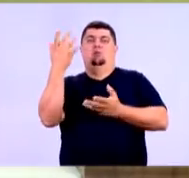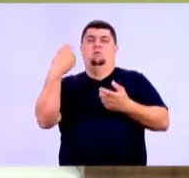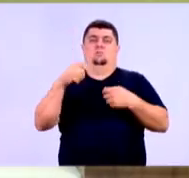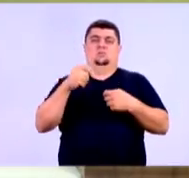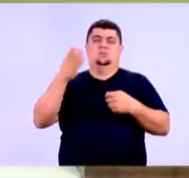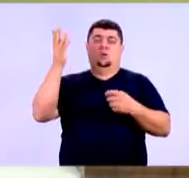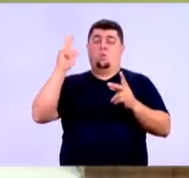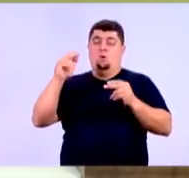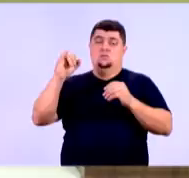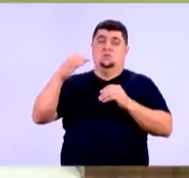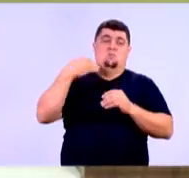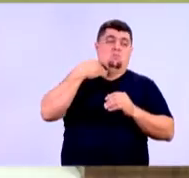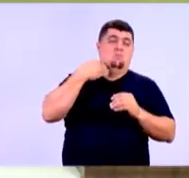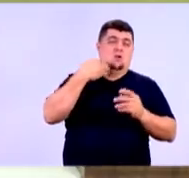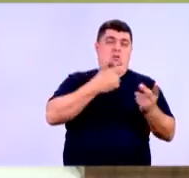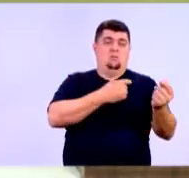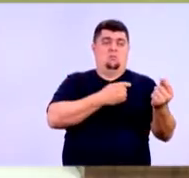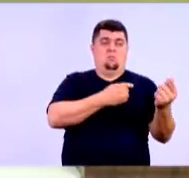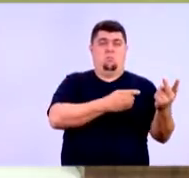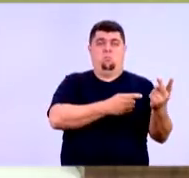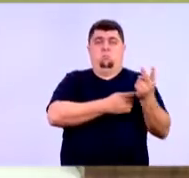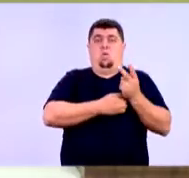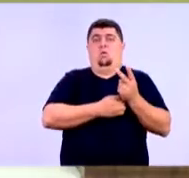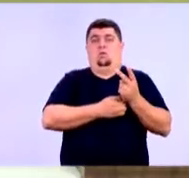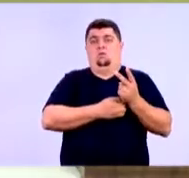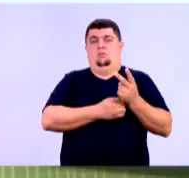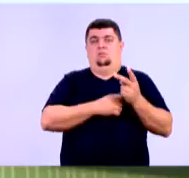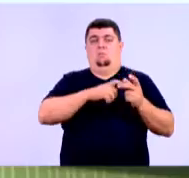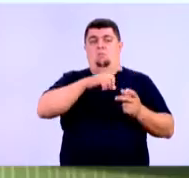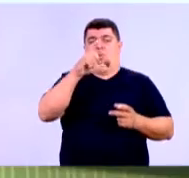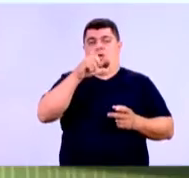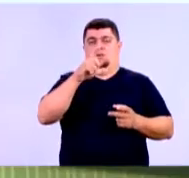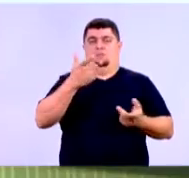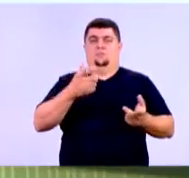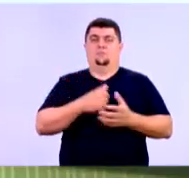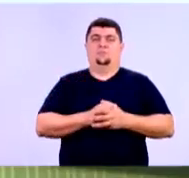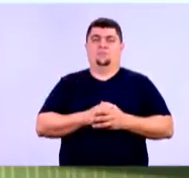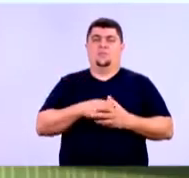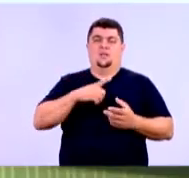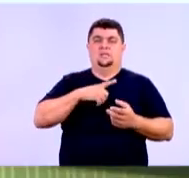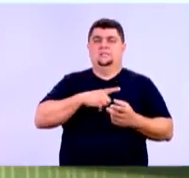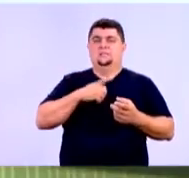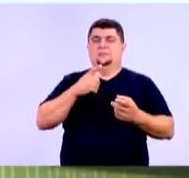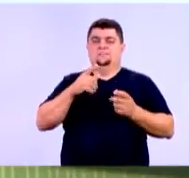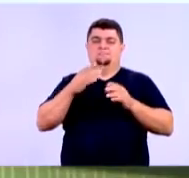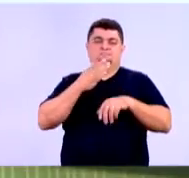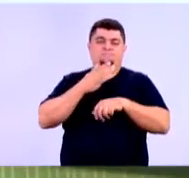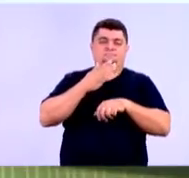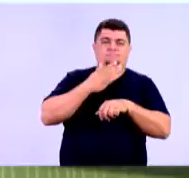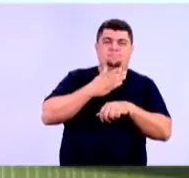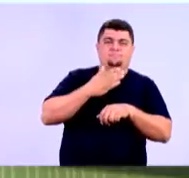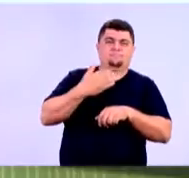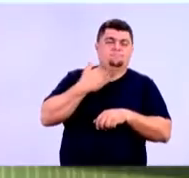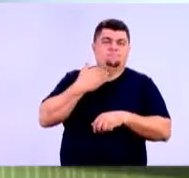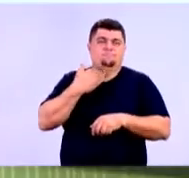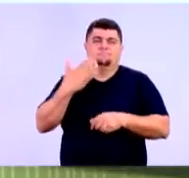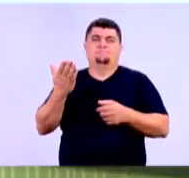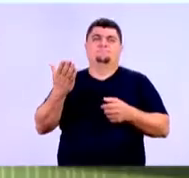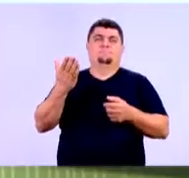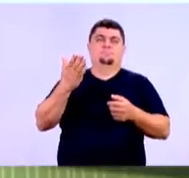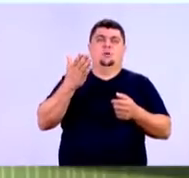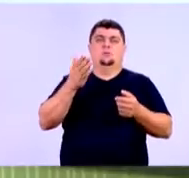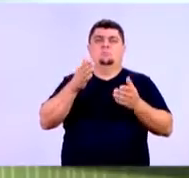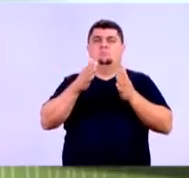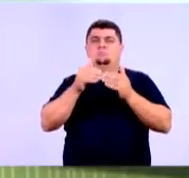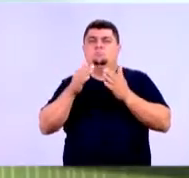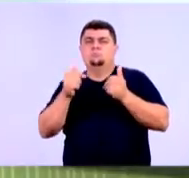precisar oferecer ao banco para um empréstimo mais volumoso. Normalmente, então, está bem ligado a esses empréstimos de instituições financeiras, que vai pedir